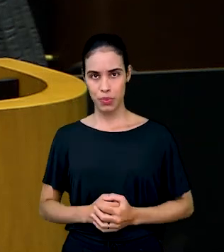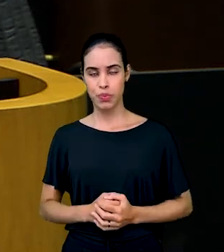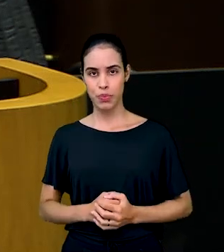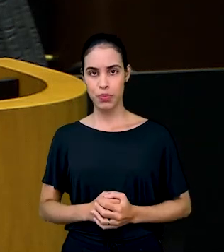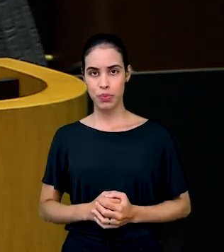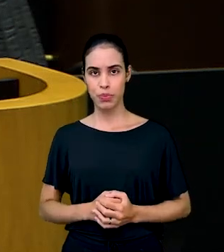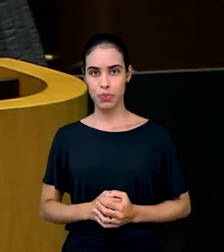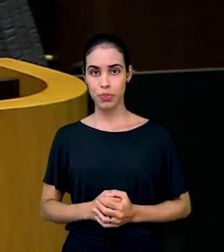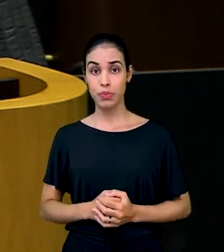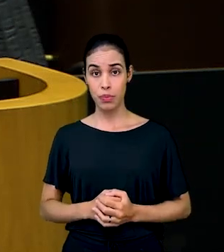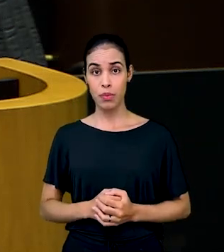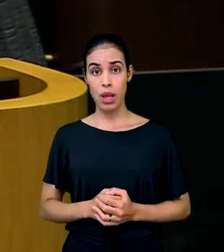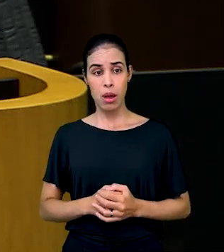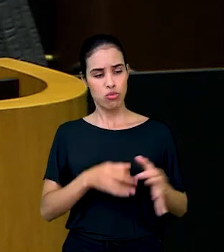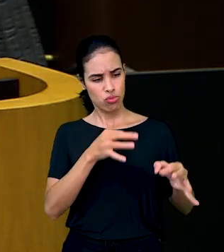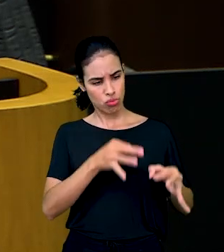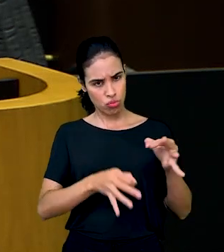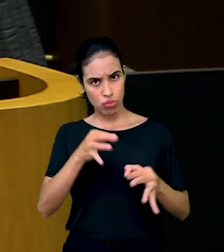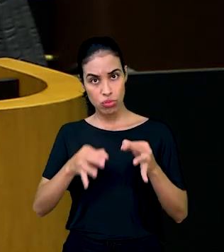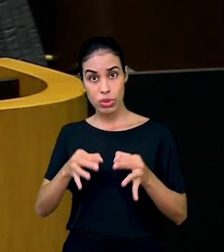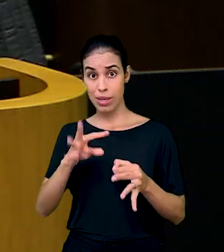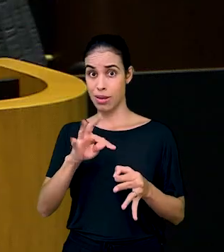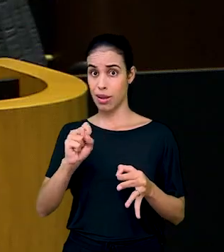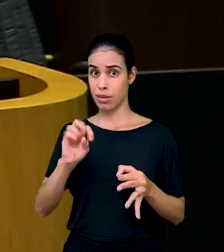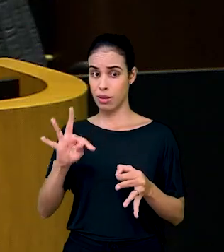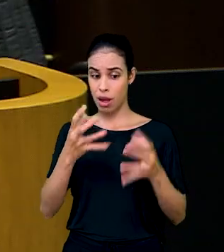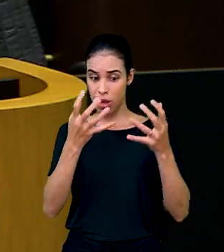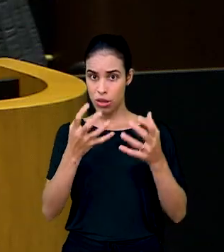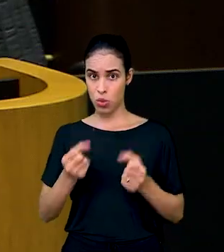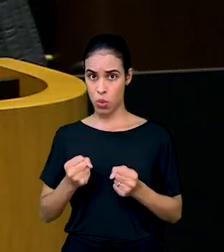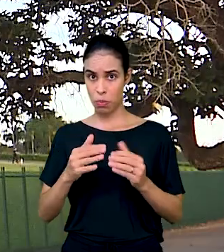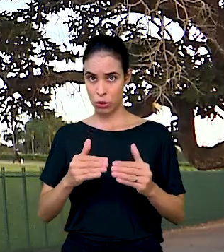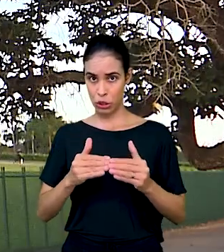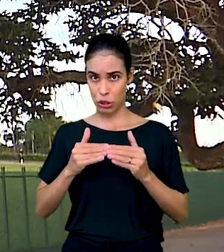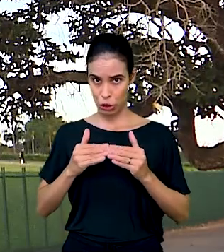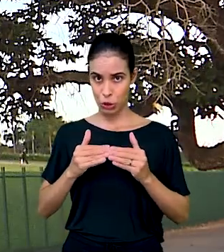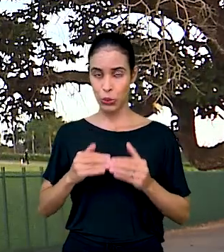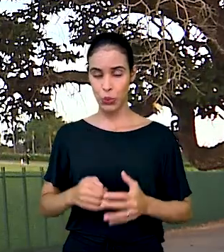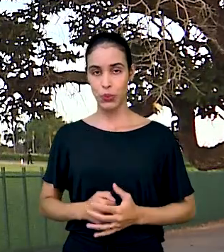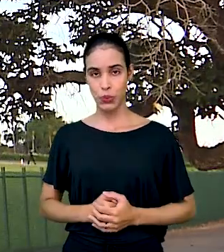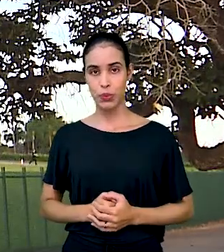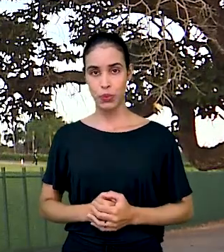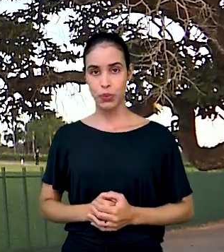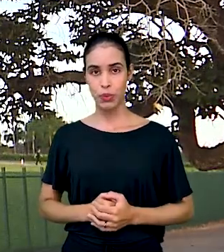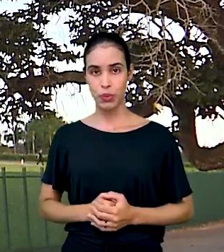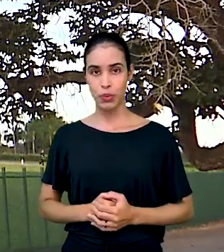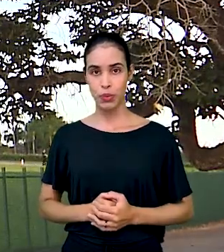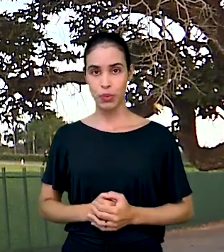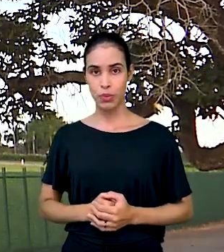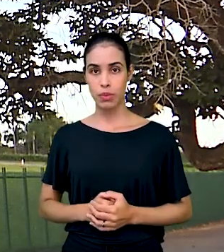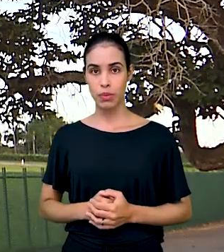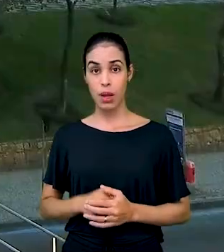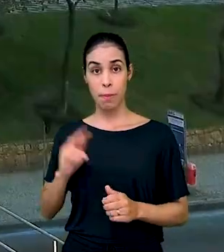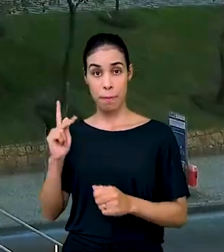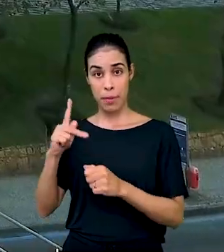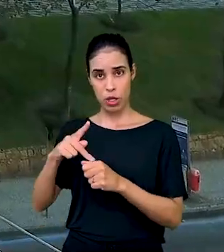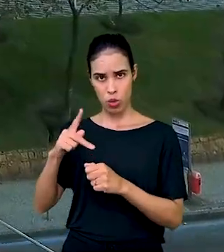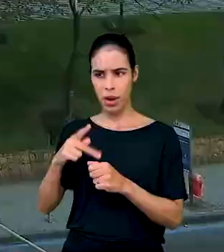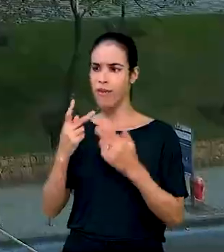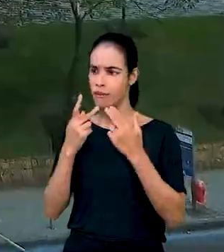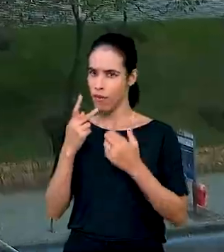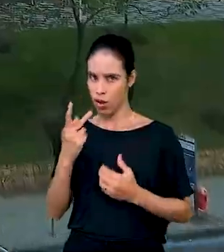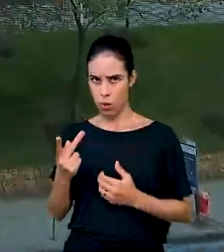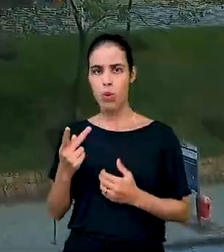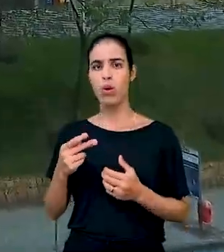do Trabalho. Em primeiro e segundo graus, o pedido foi aceito. O caso chegou ao TST. A